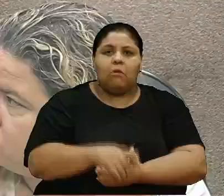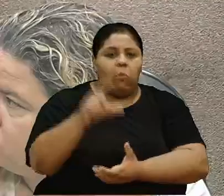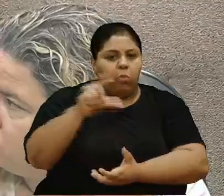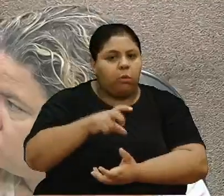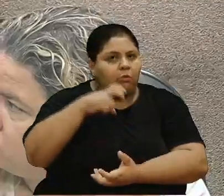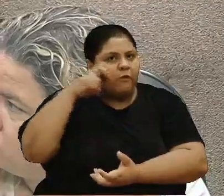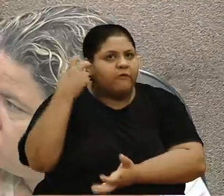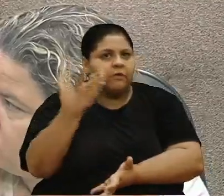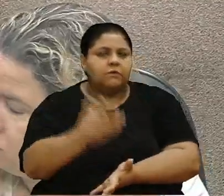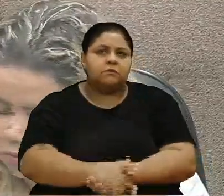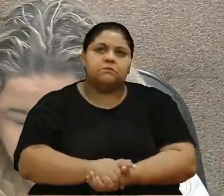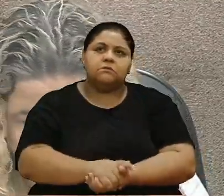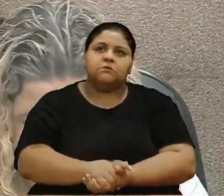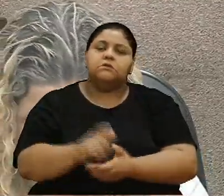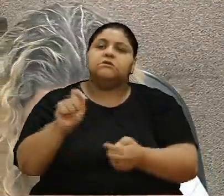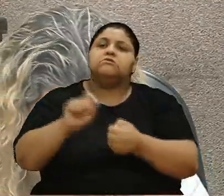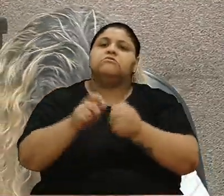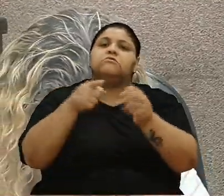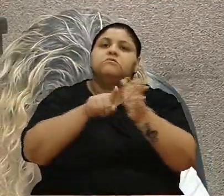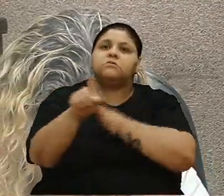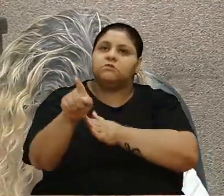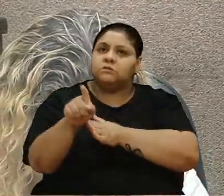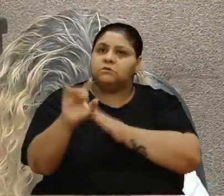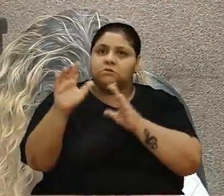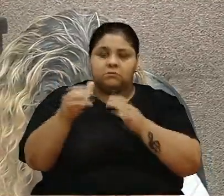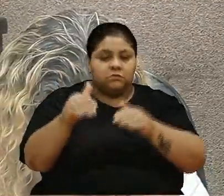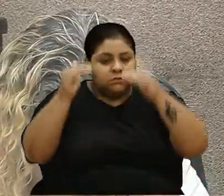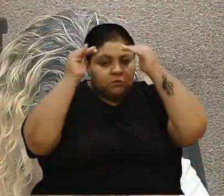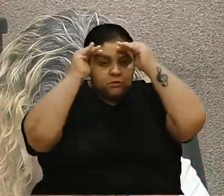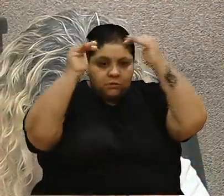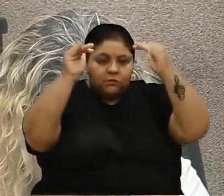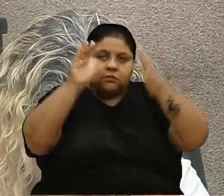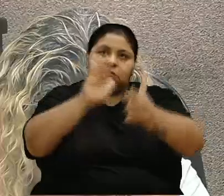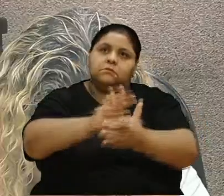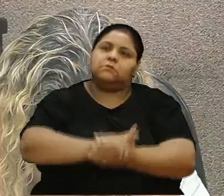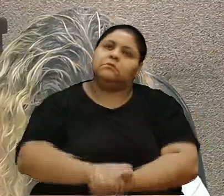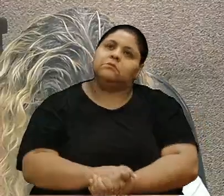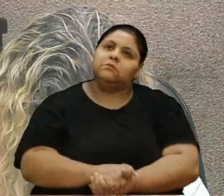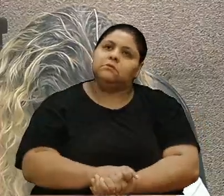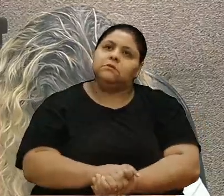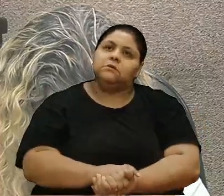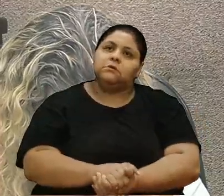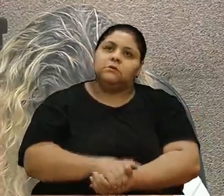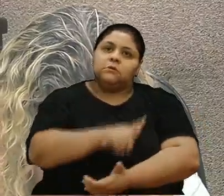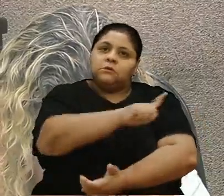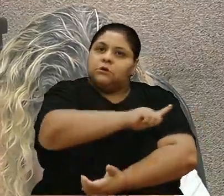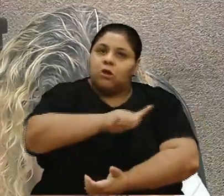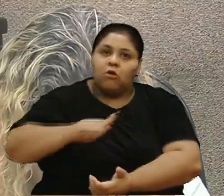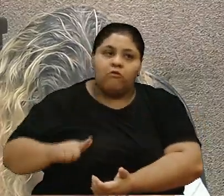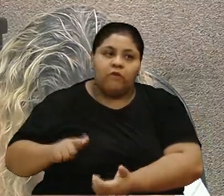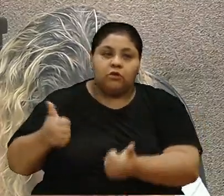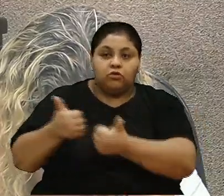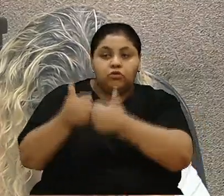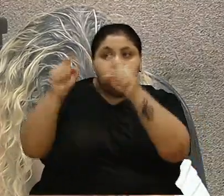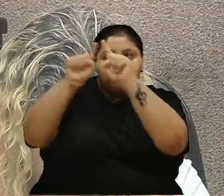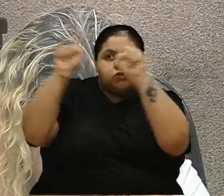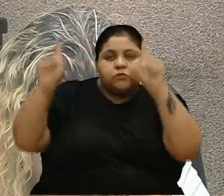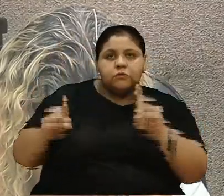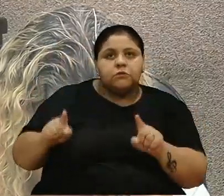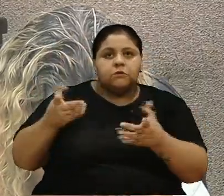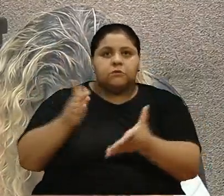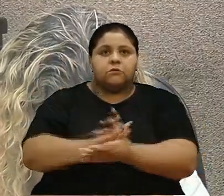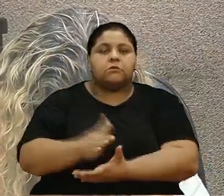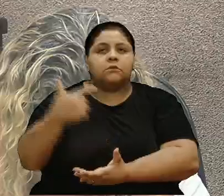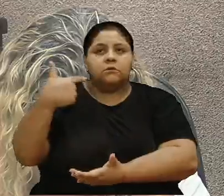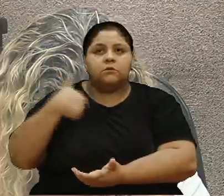vergonha. E eu vou fazer uma pergunta com todo o respeito e toda a vênia ao governador e à sua equipe, tá?